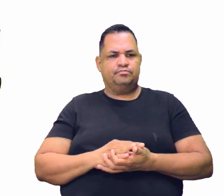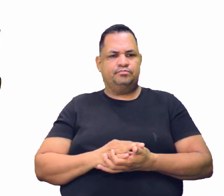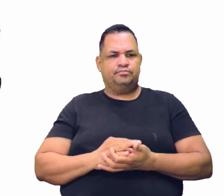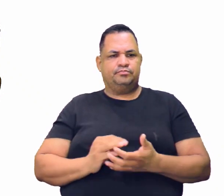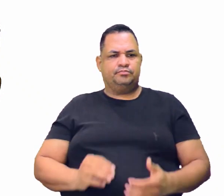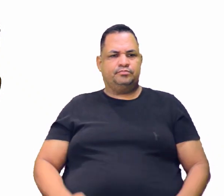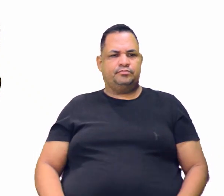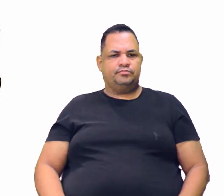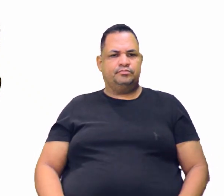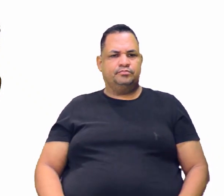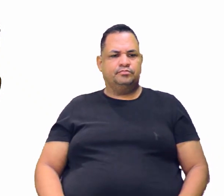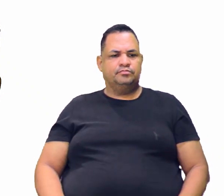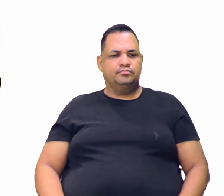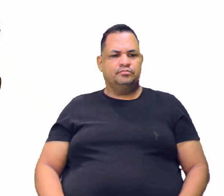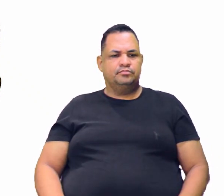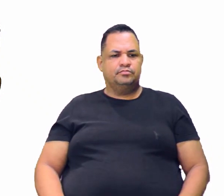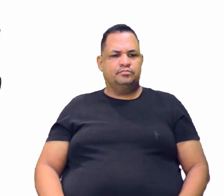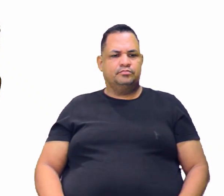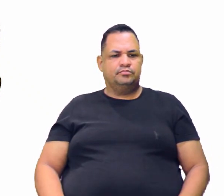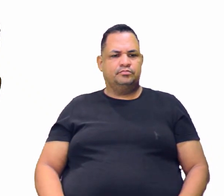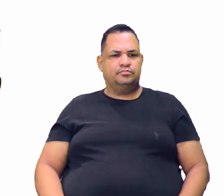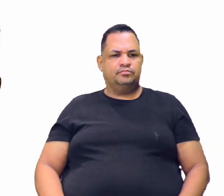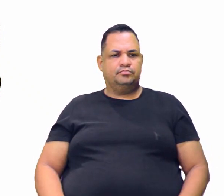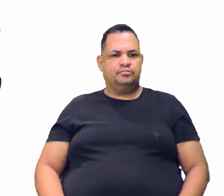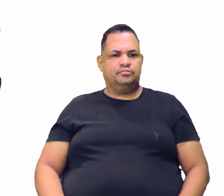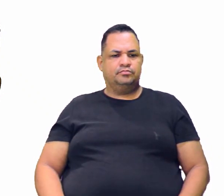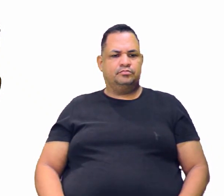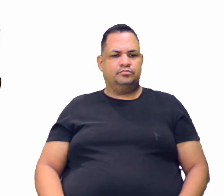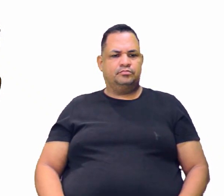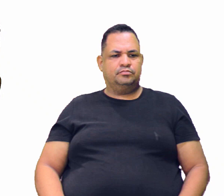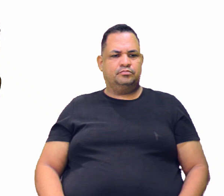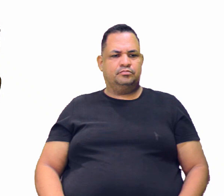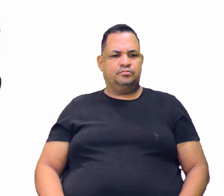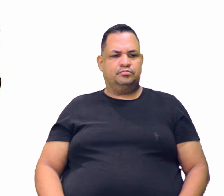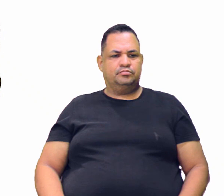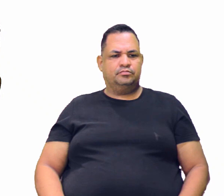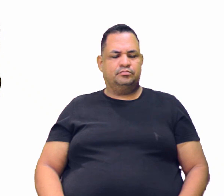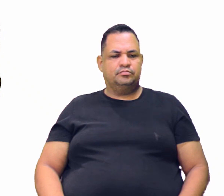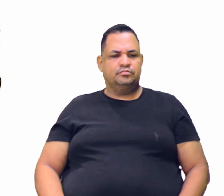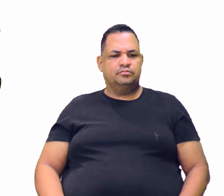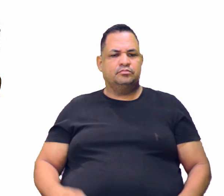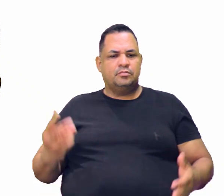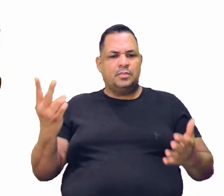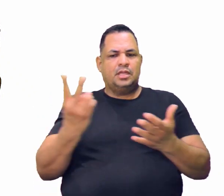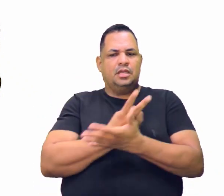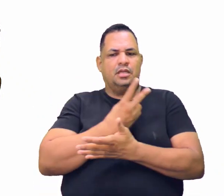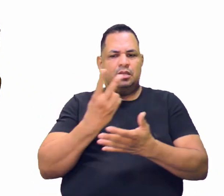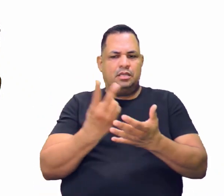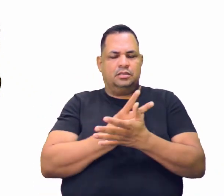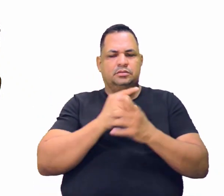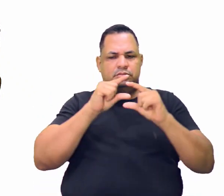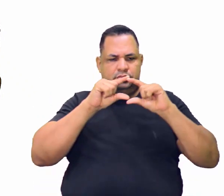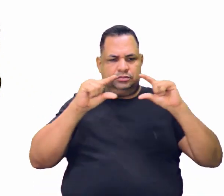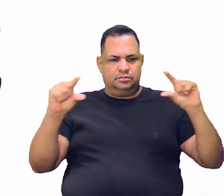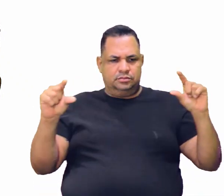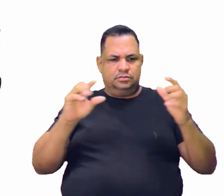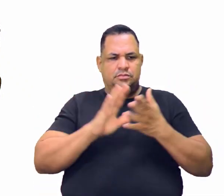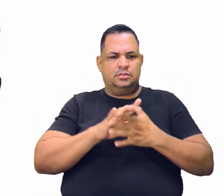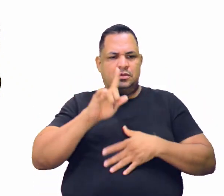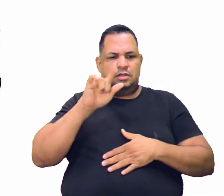Certinho aí, amadinhos? Tô entendendo, né? Agora aqui, ó. Ficam erradas as